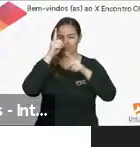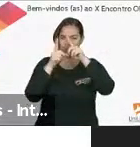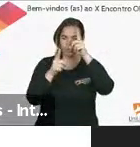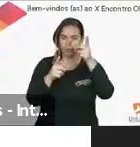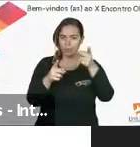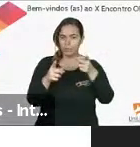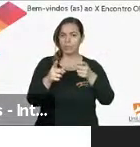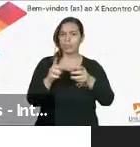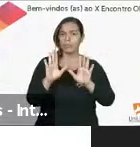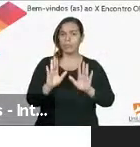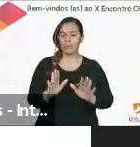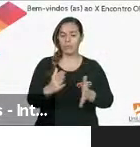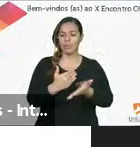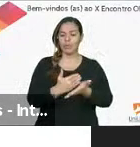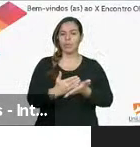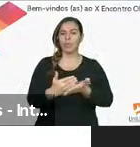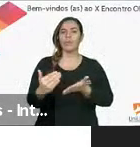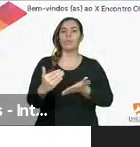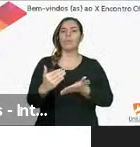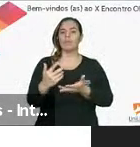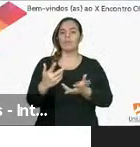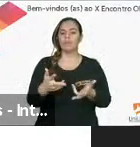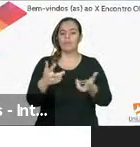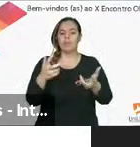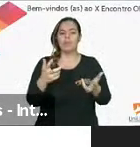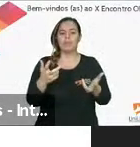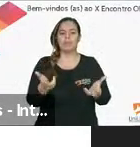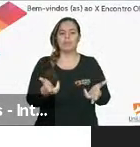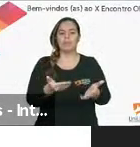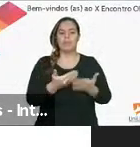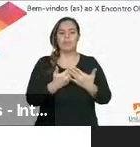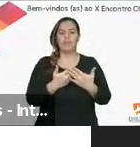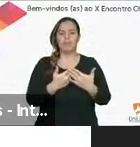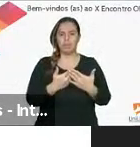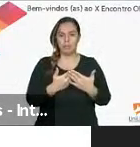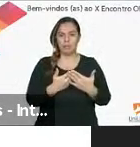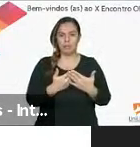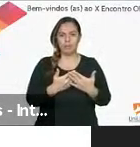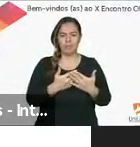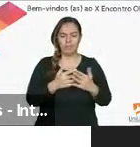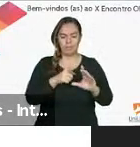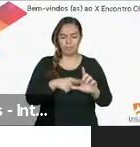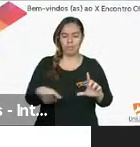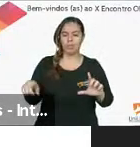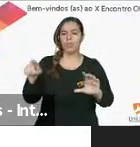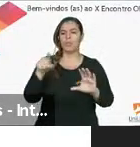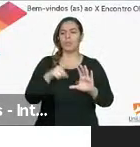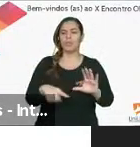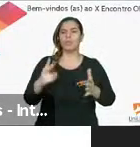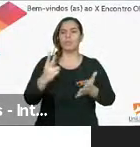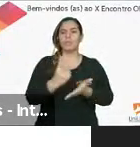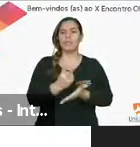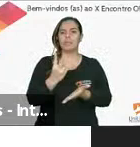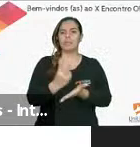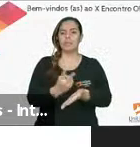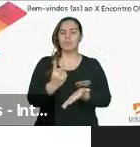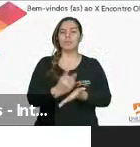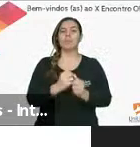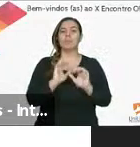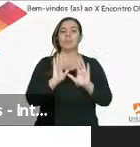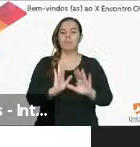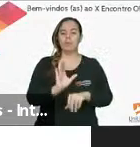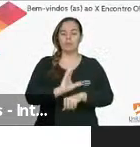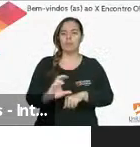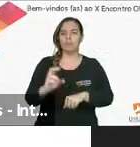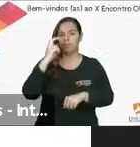a princípio, parece uma coisa fechada, um círculo vicioso. Mas, haja vista que a cultura